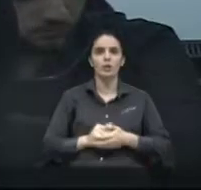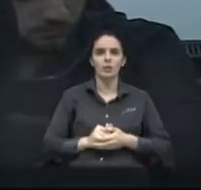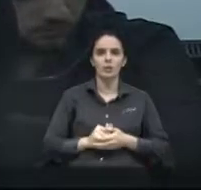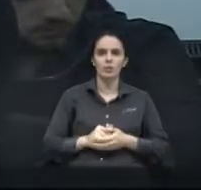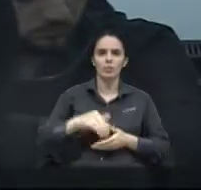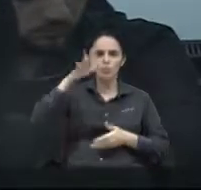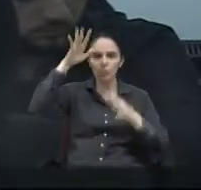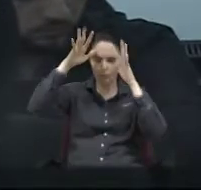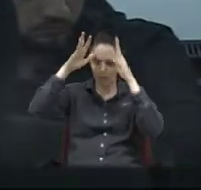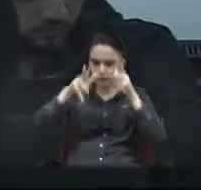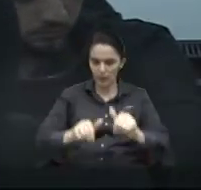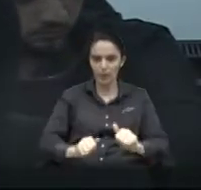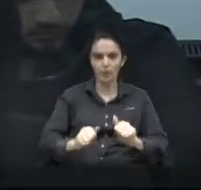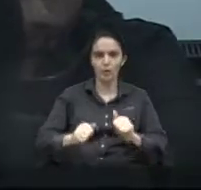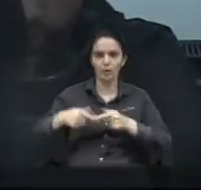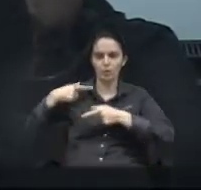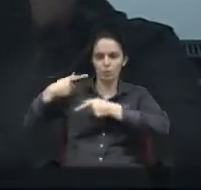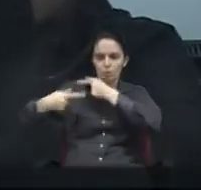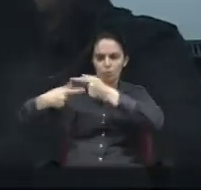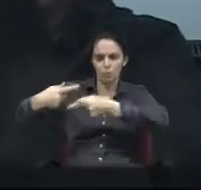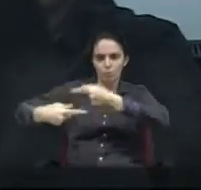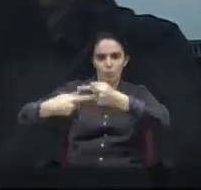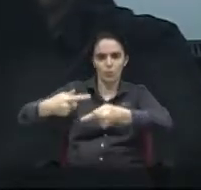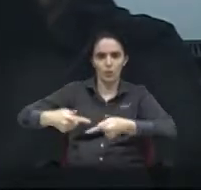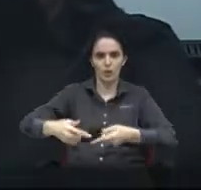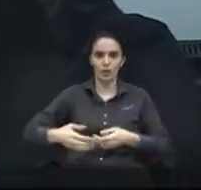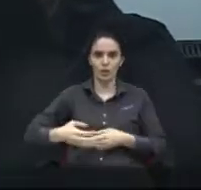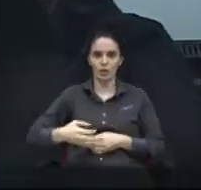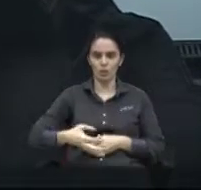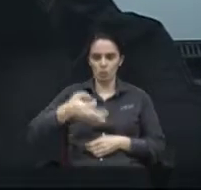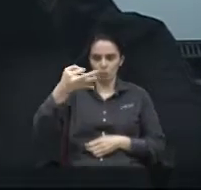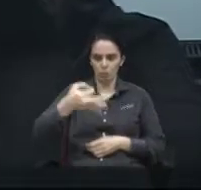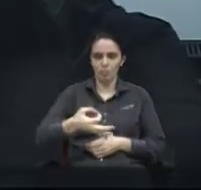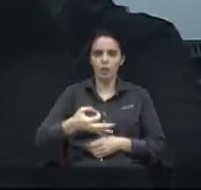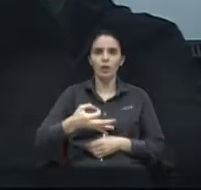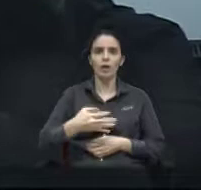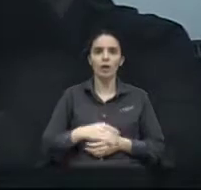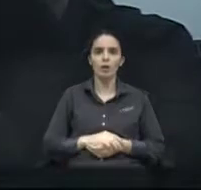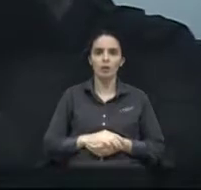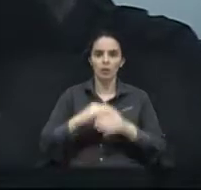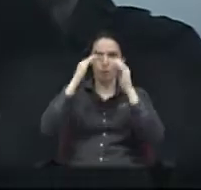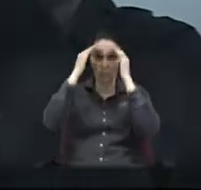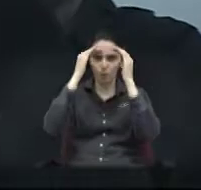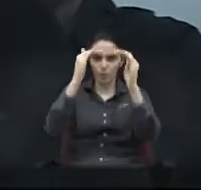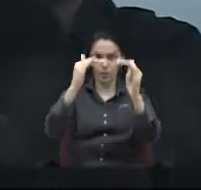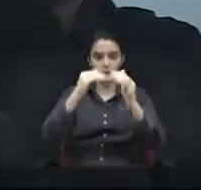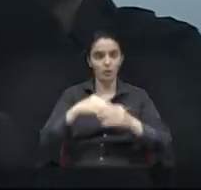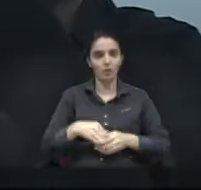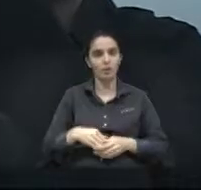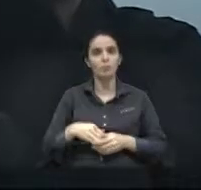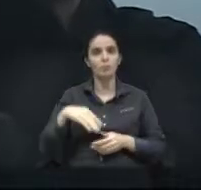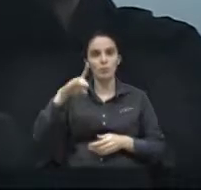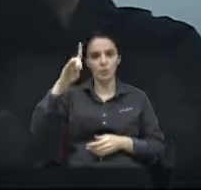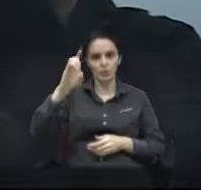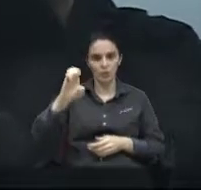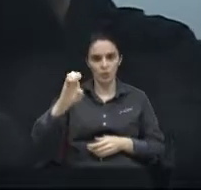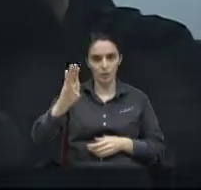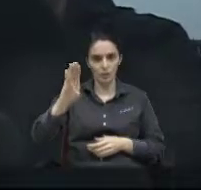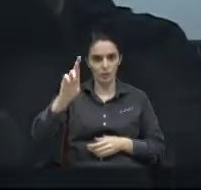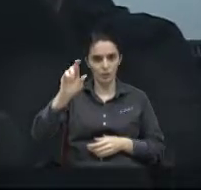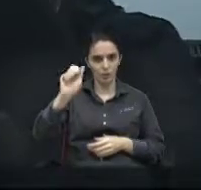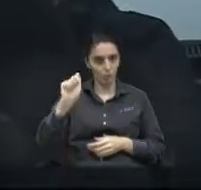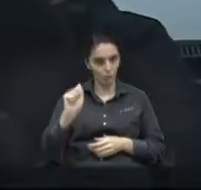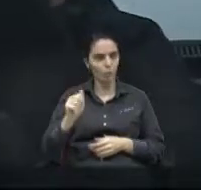princípios de hierarquia disciplina que você participou então é muita honra mesmo